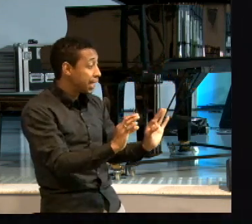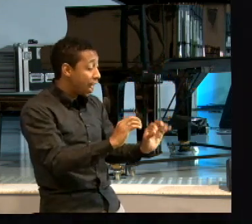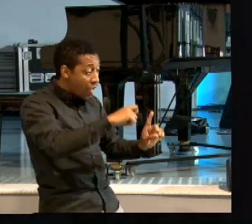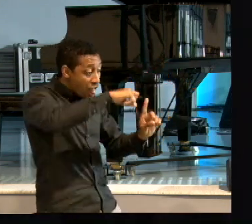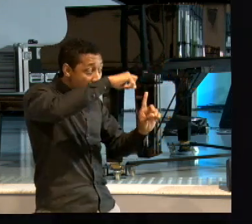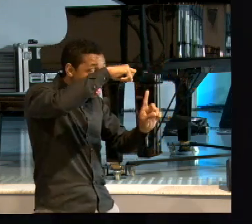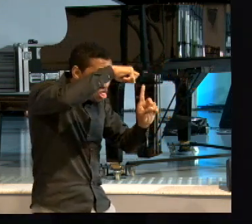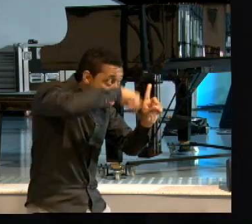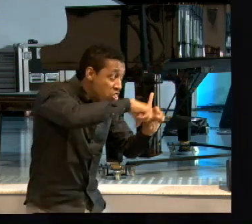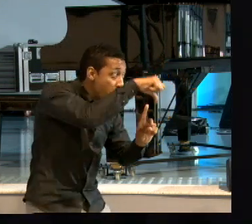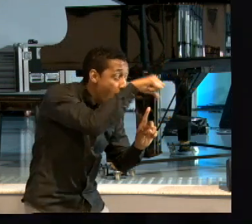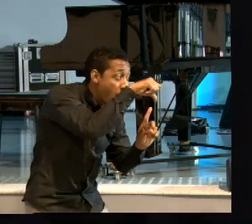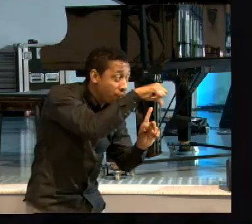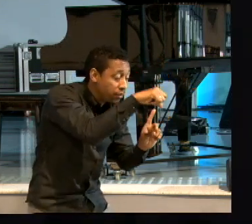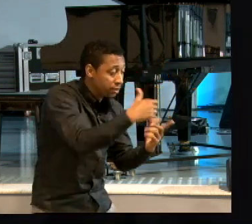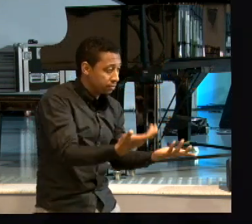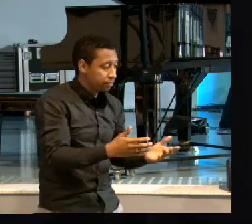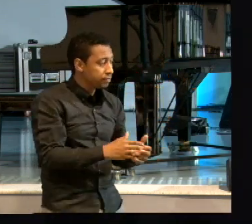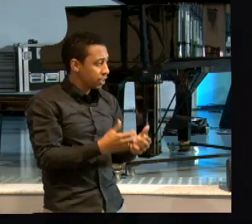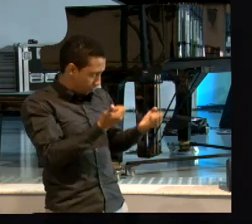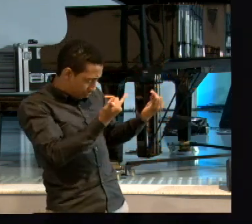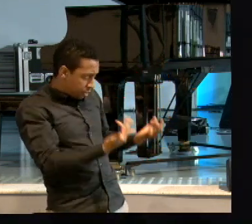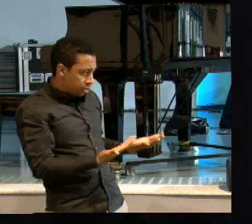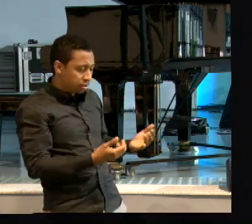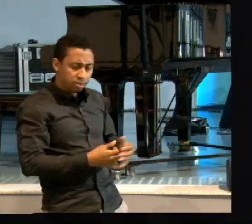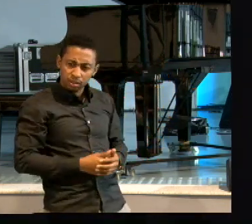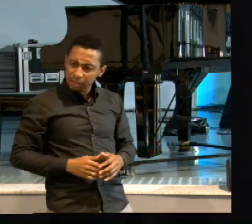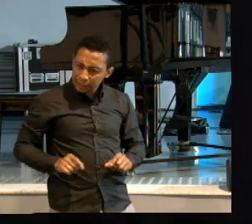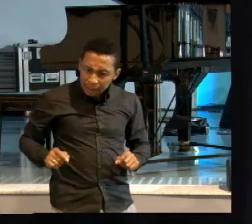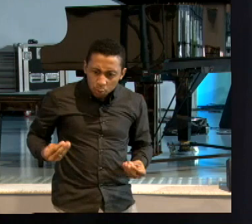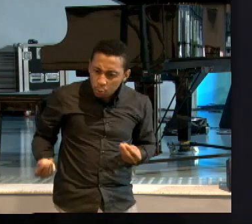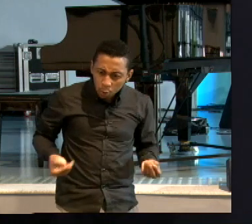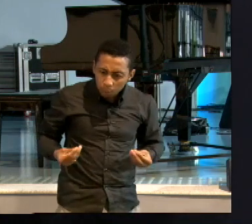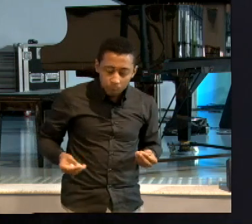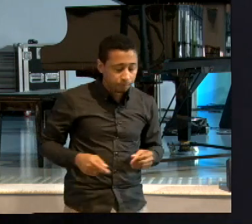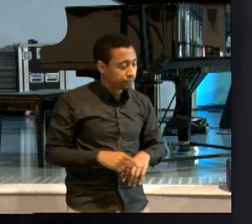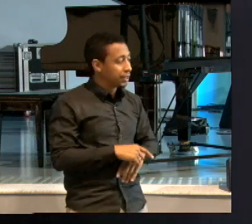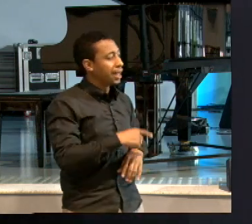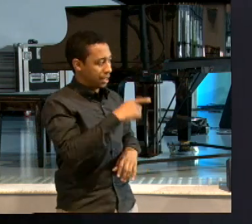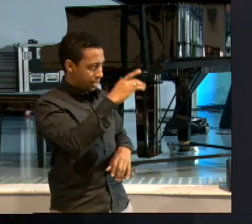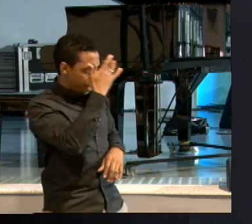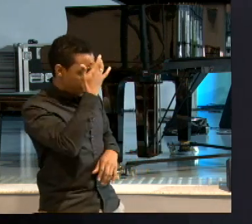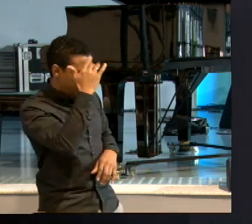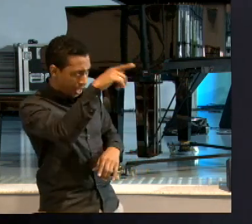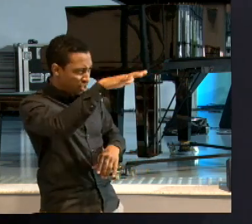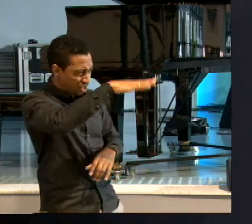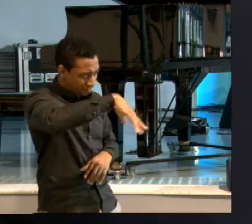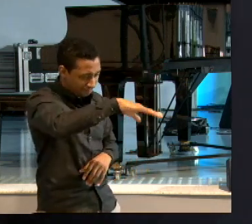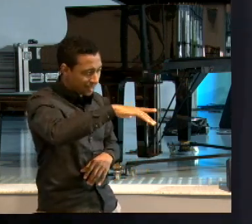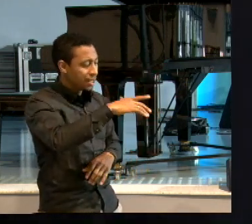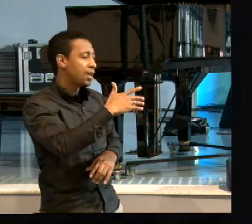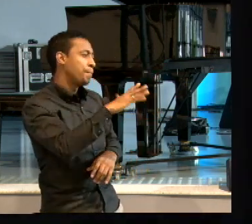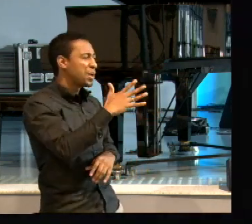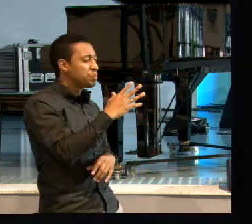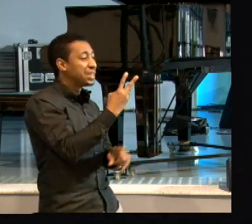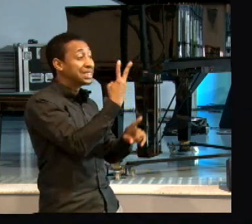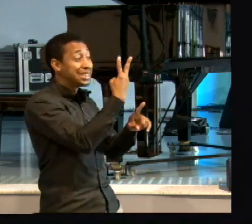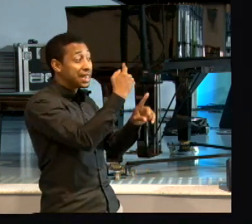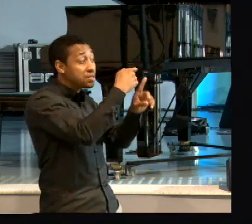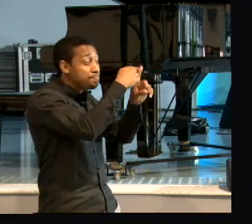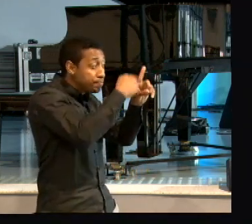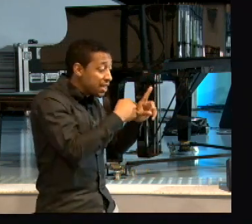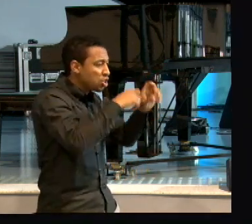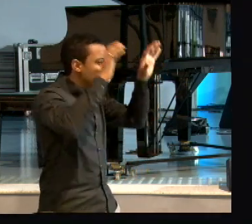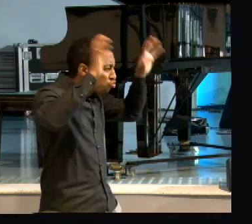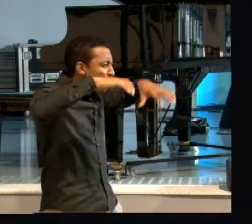Ele falou, eu vou te explicar por quê. Ele falou, existe 3 meses de chuva naquela região. Então, os 9 meses é